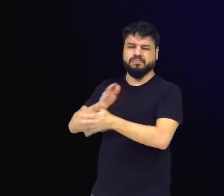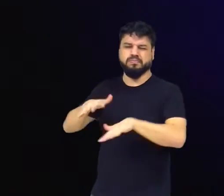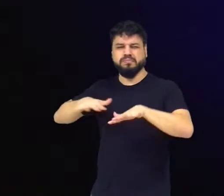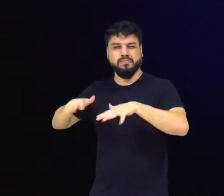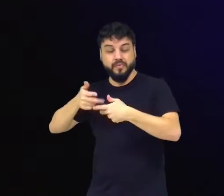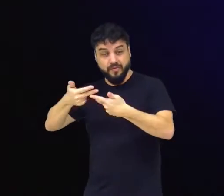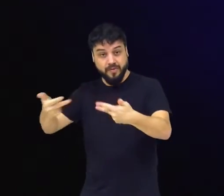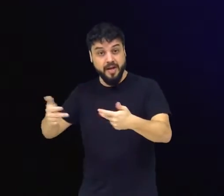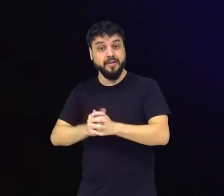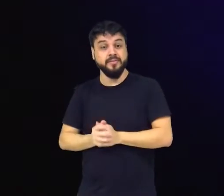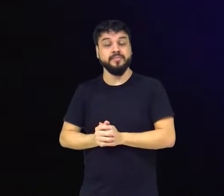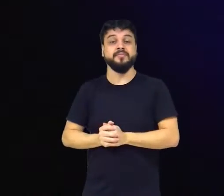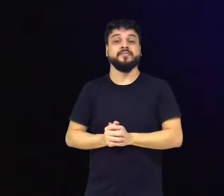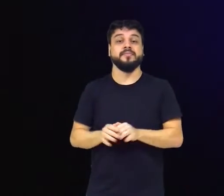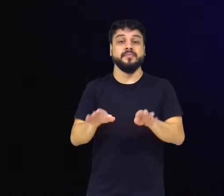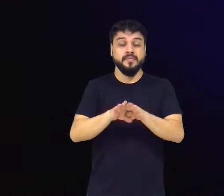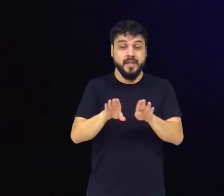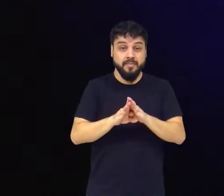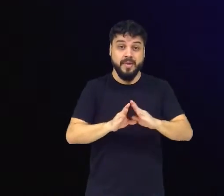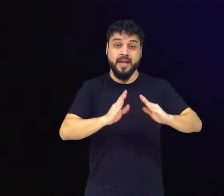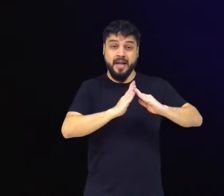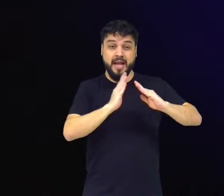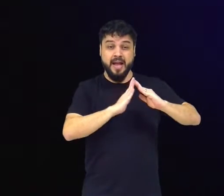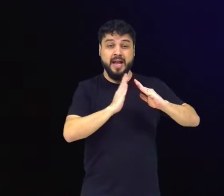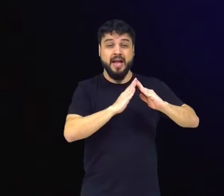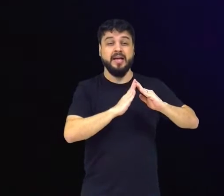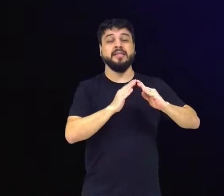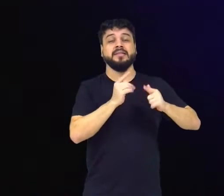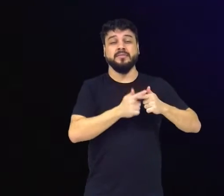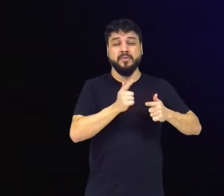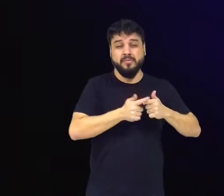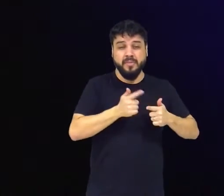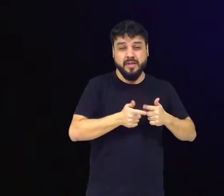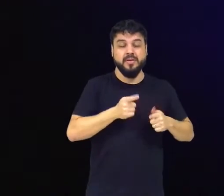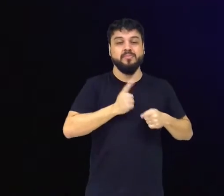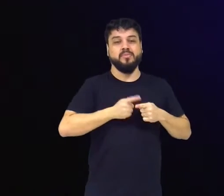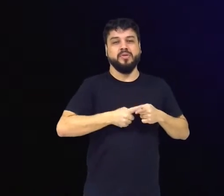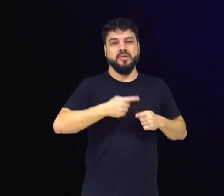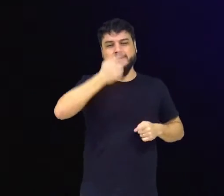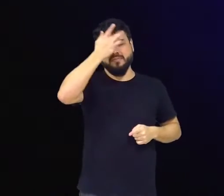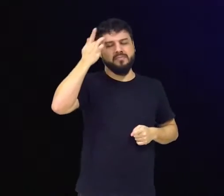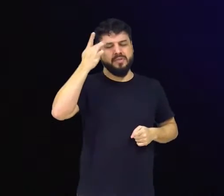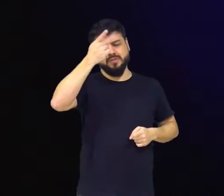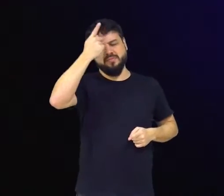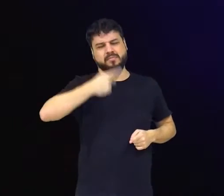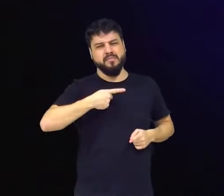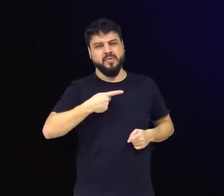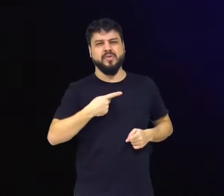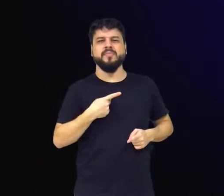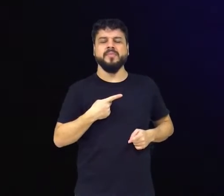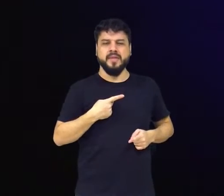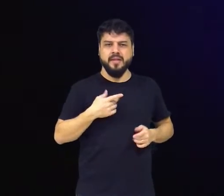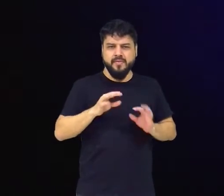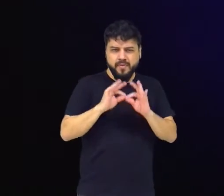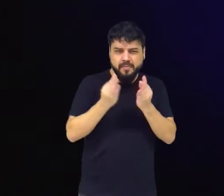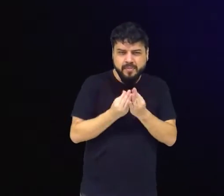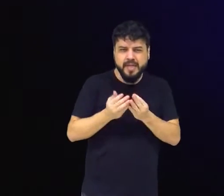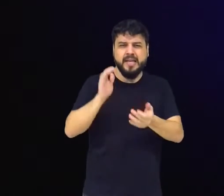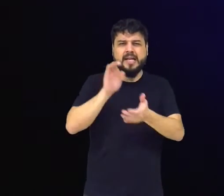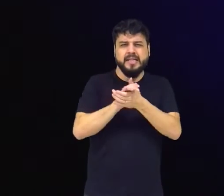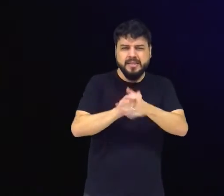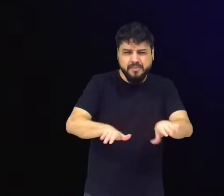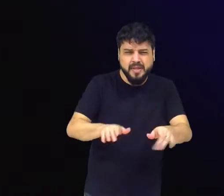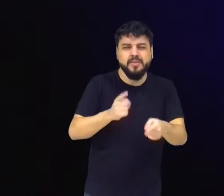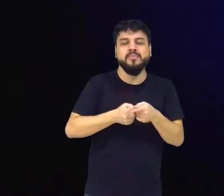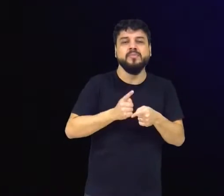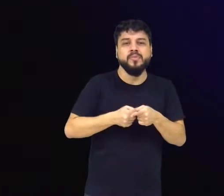dos lares, senão do egoísmo, da frieza e da violência do ser humano? Casamentos estão sendo destruídos por causa do